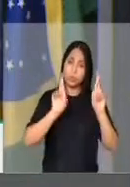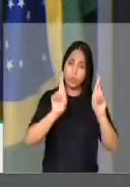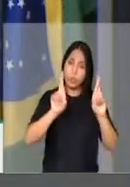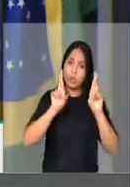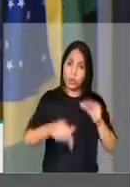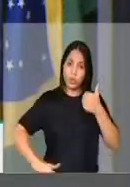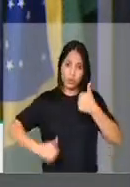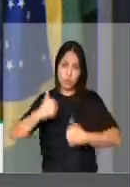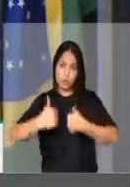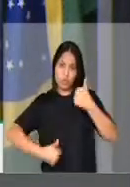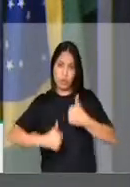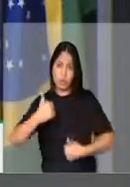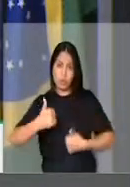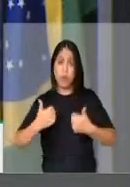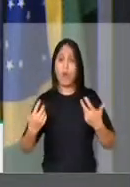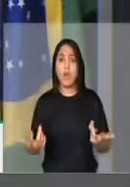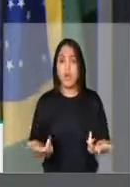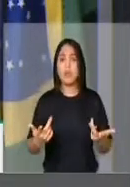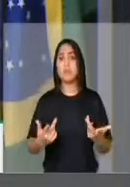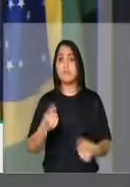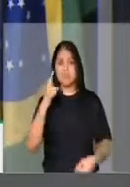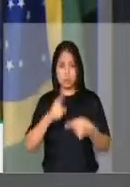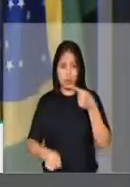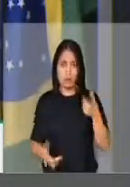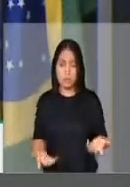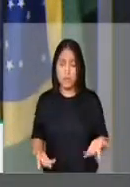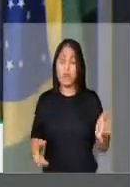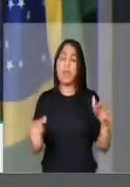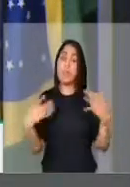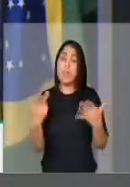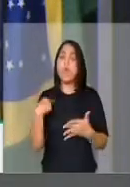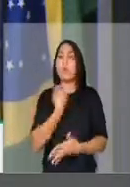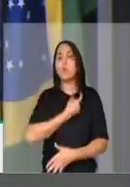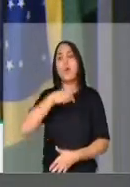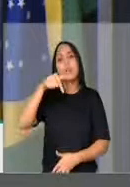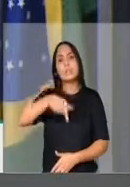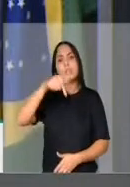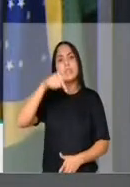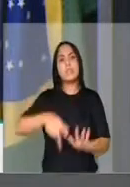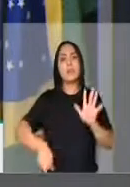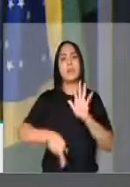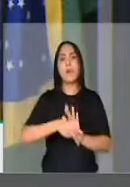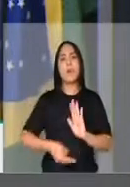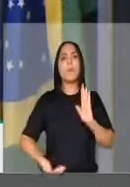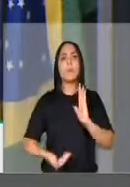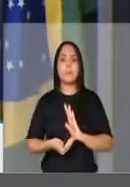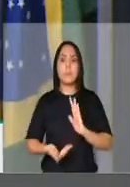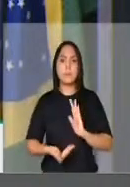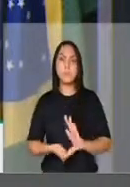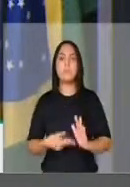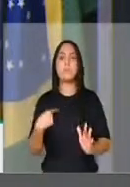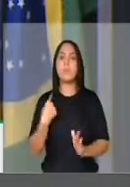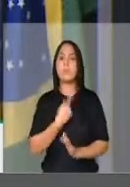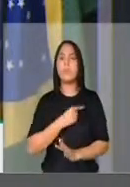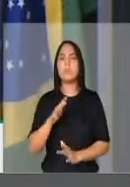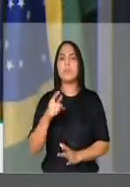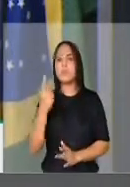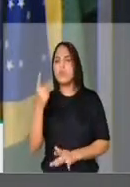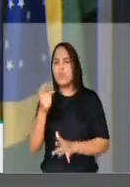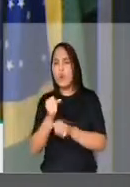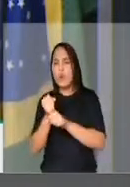luta pela qual nós aqui na câmara federal durante mais de um ano e fizemos um levantamento detalhado